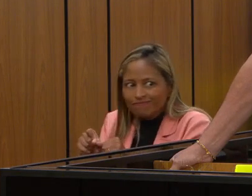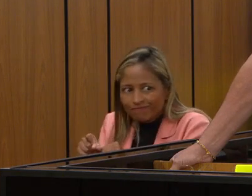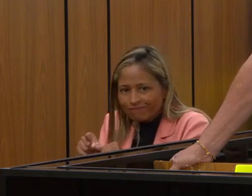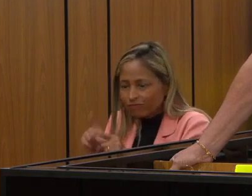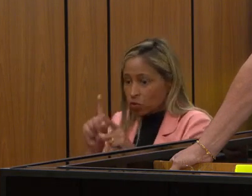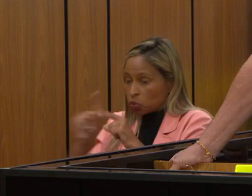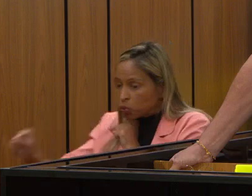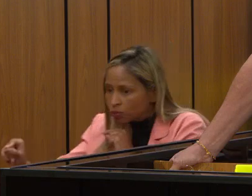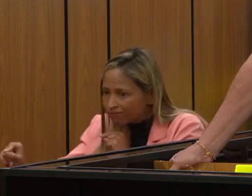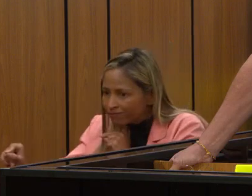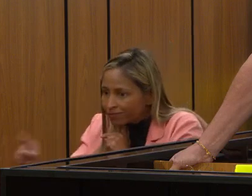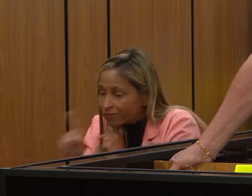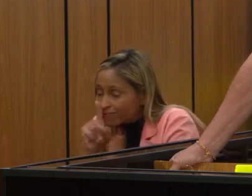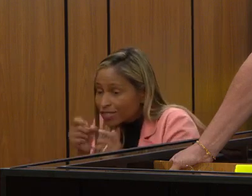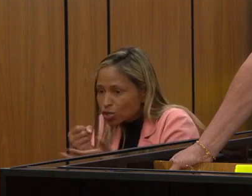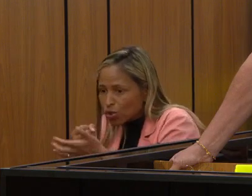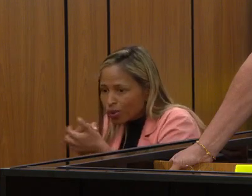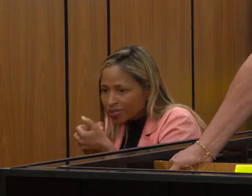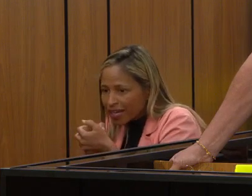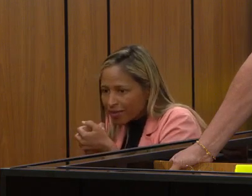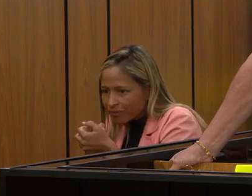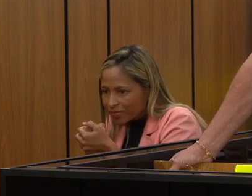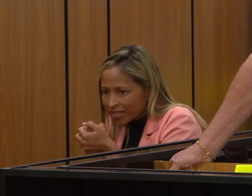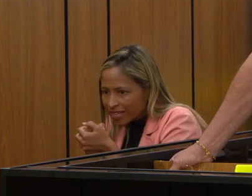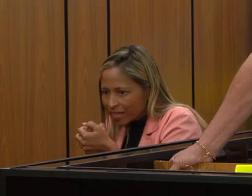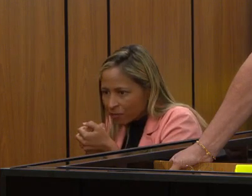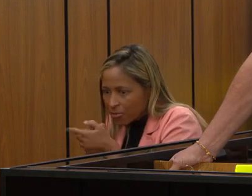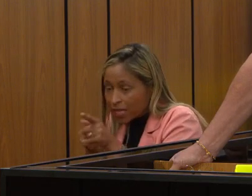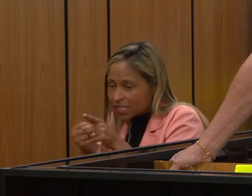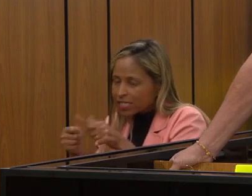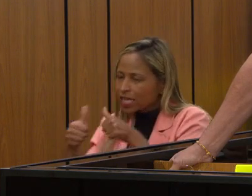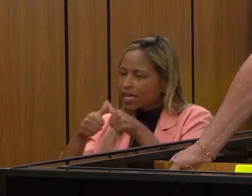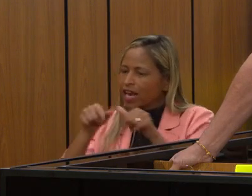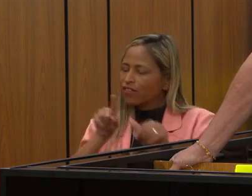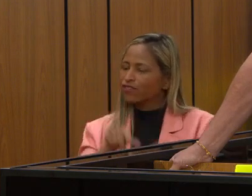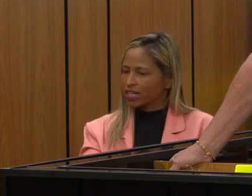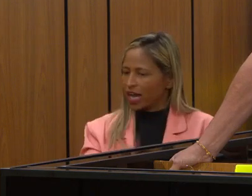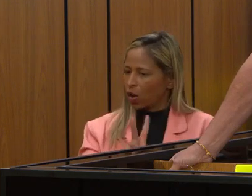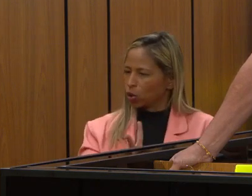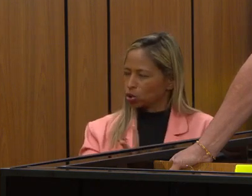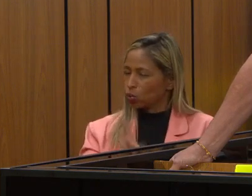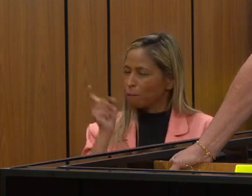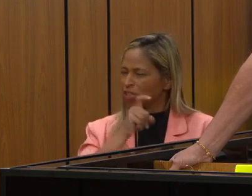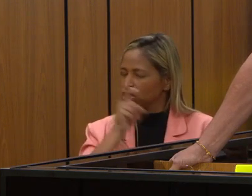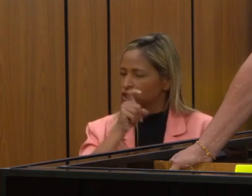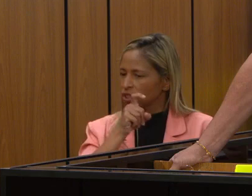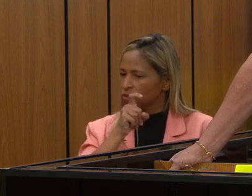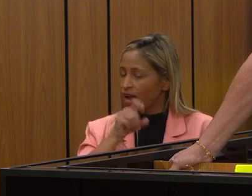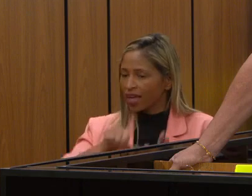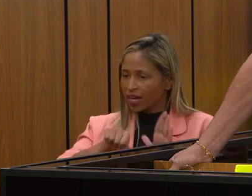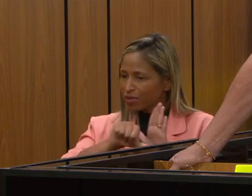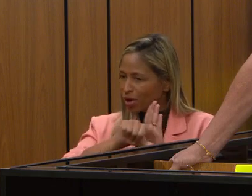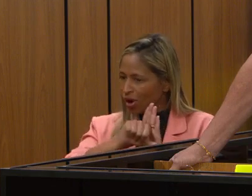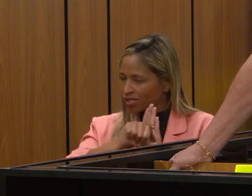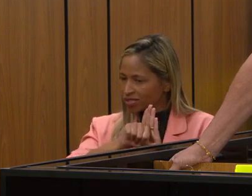entende então se ela ficar e continuar enganando ela é criminosa também uma pessoa que é conivente ela também